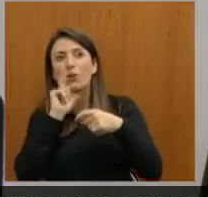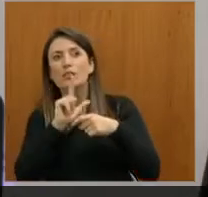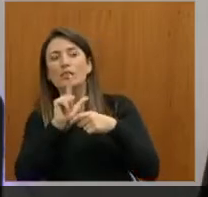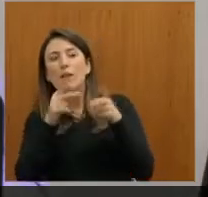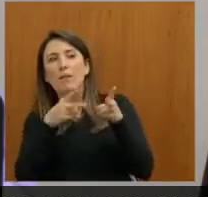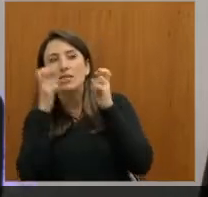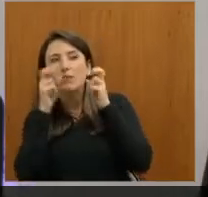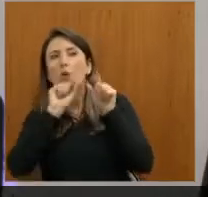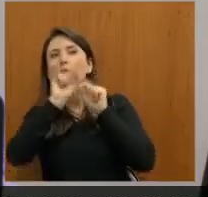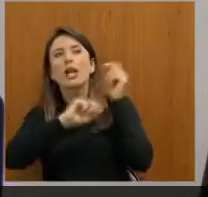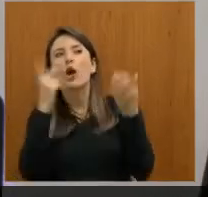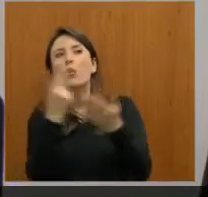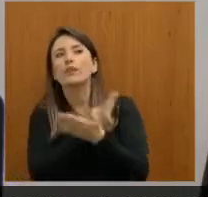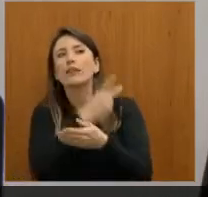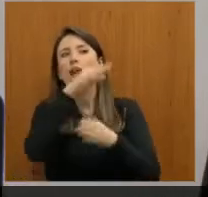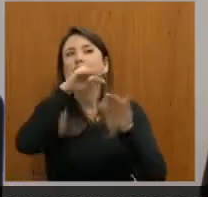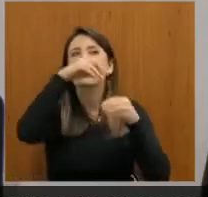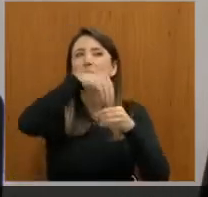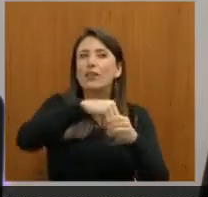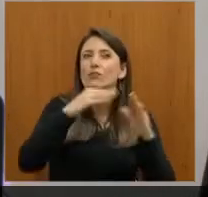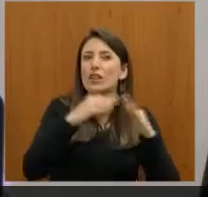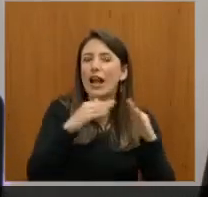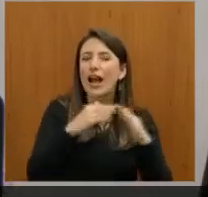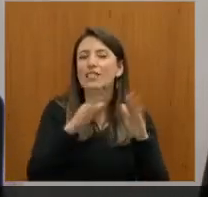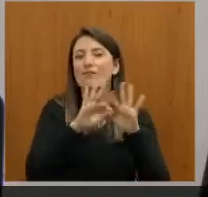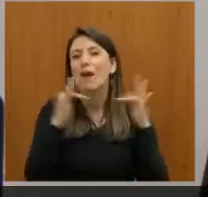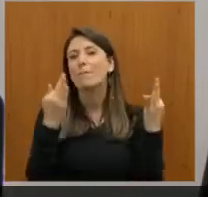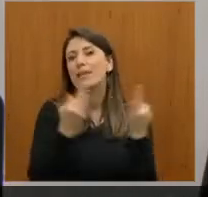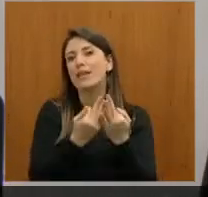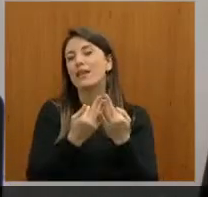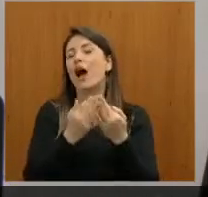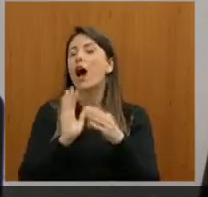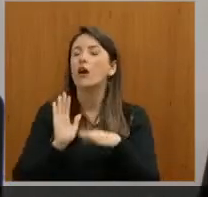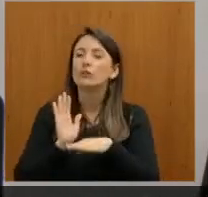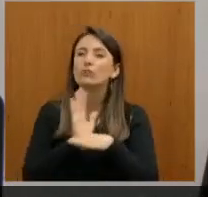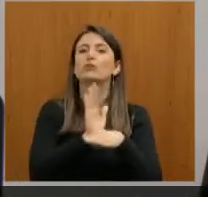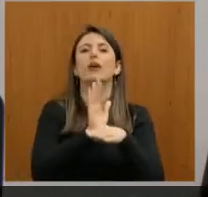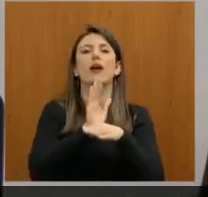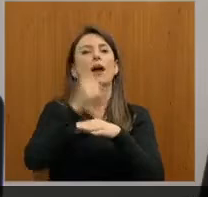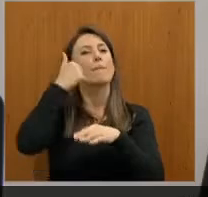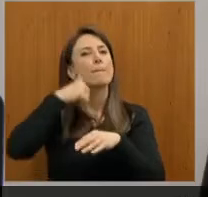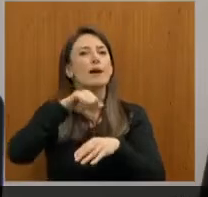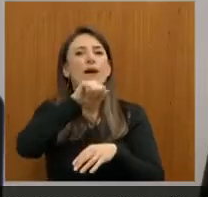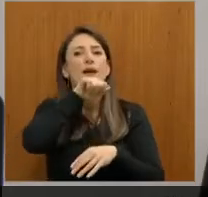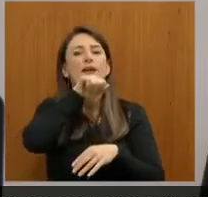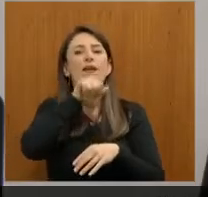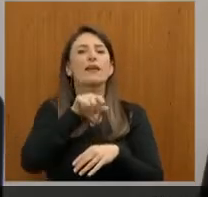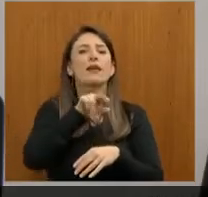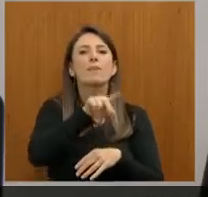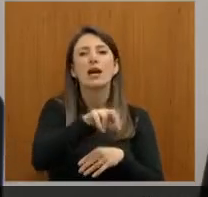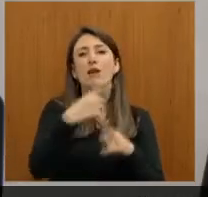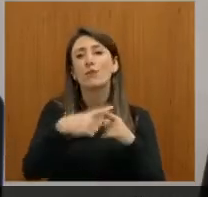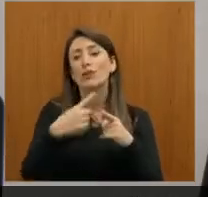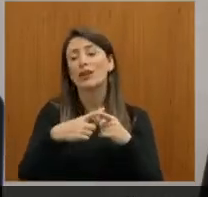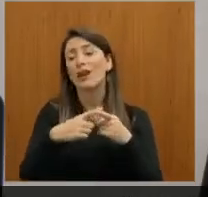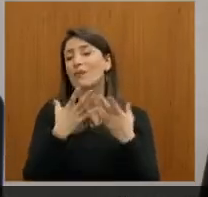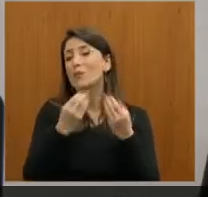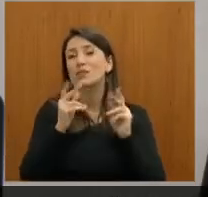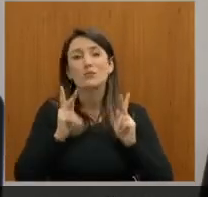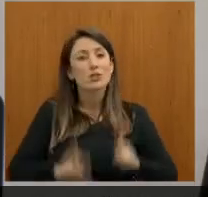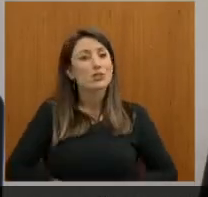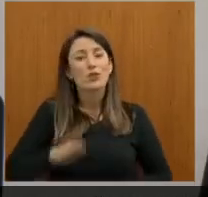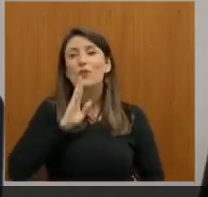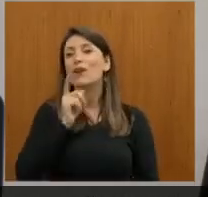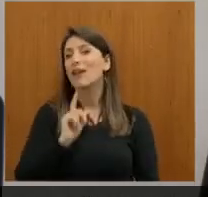familiares né as suas famílias mais especial suas mães suas irmãs porque não se conhece né E